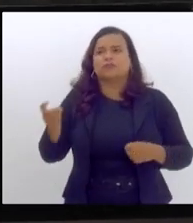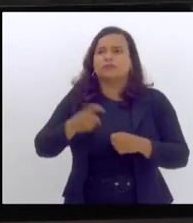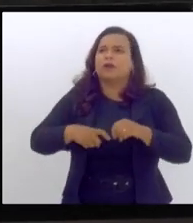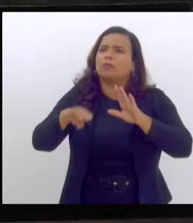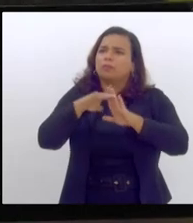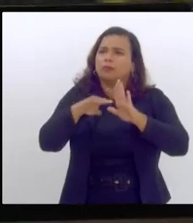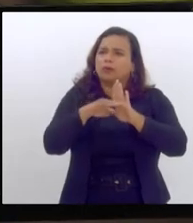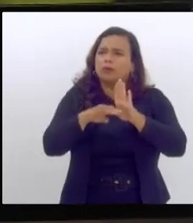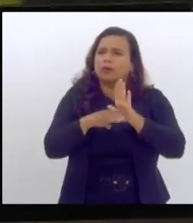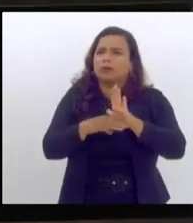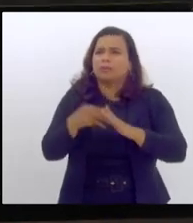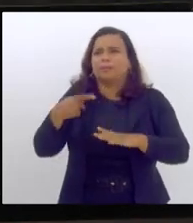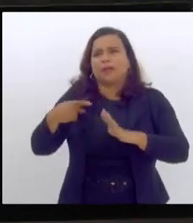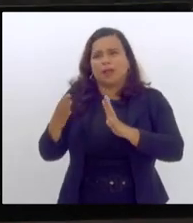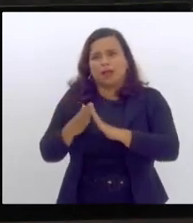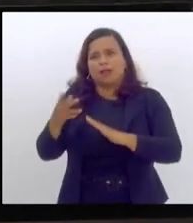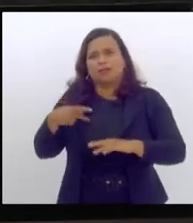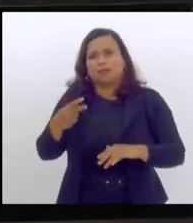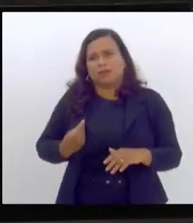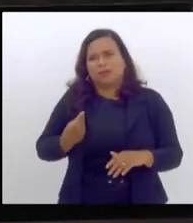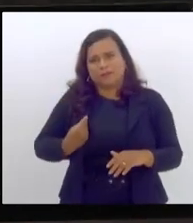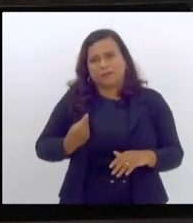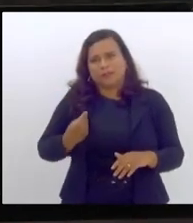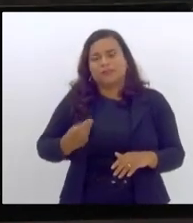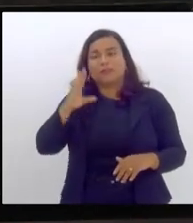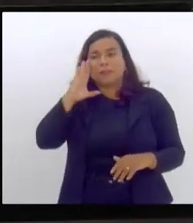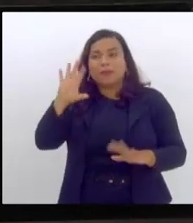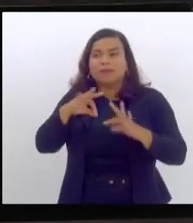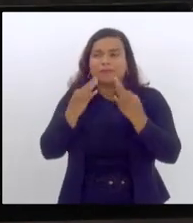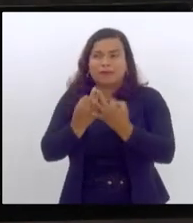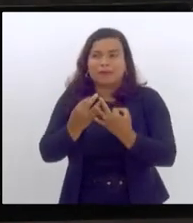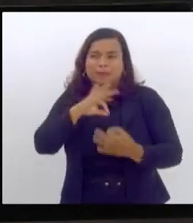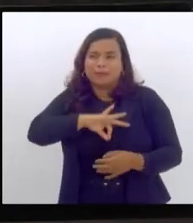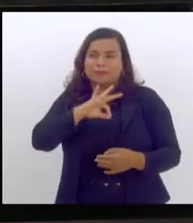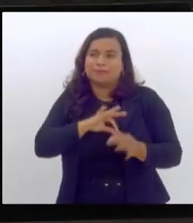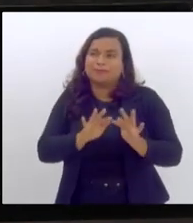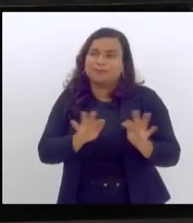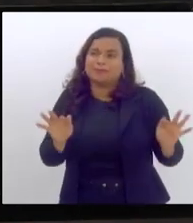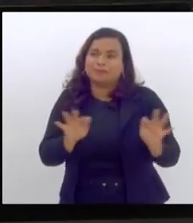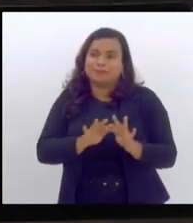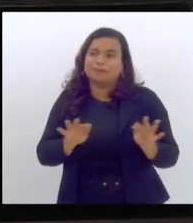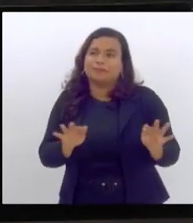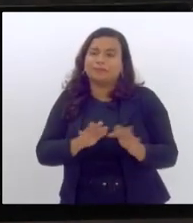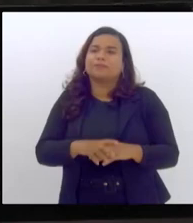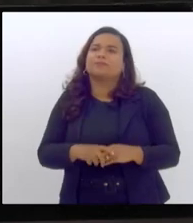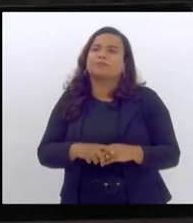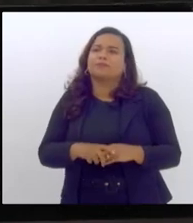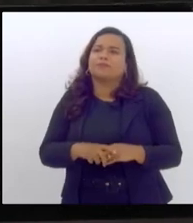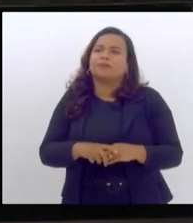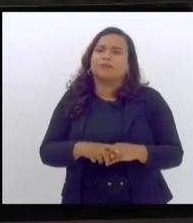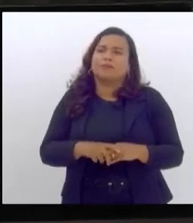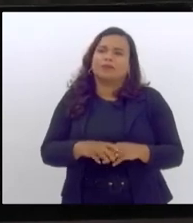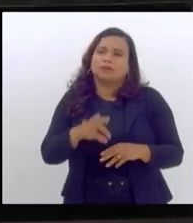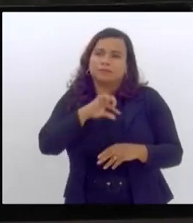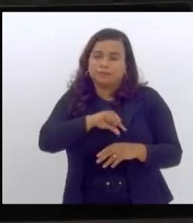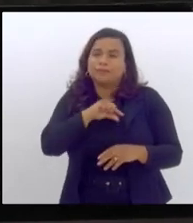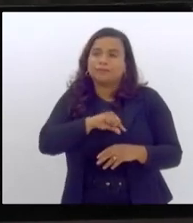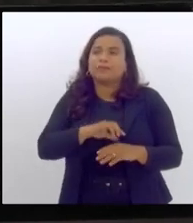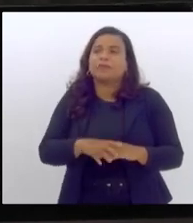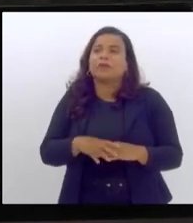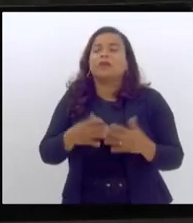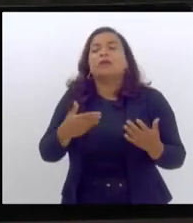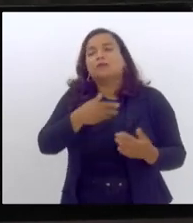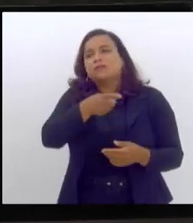programa Minha Casa Minha Vida, principalmente para as famílias de baixa renda. Não sei se todos sabem, eu fui secretário